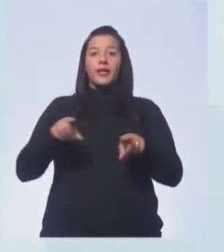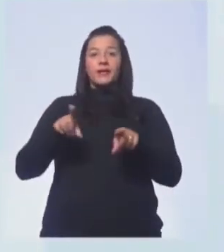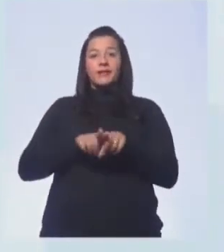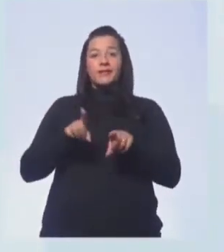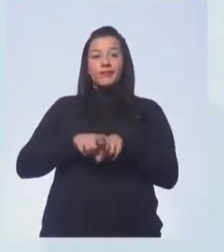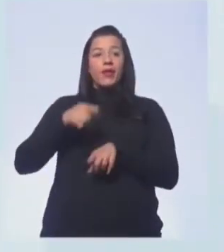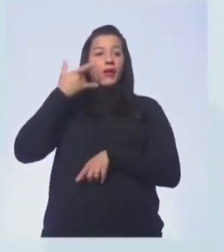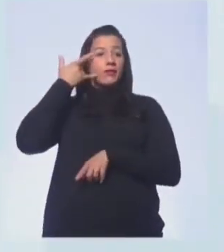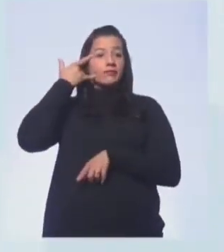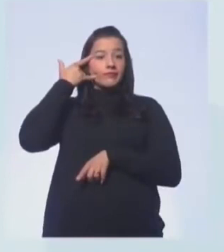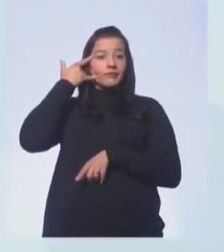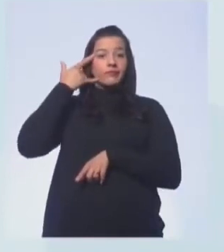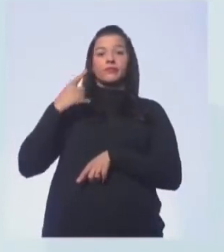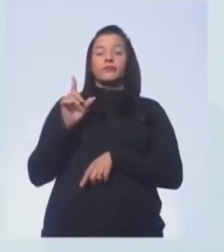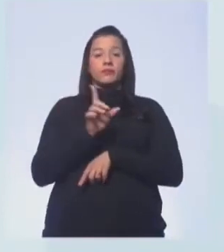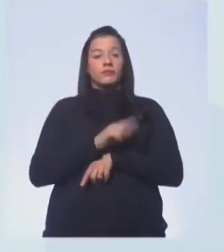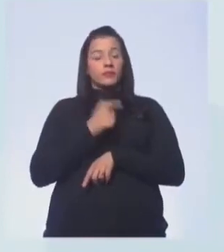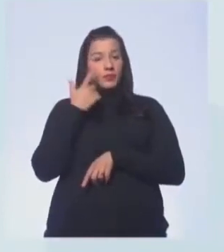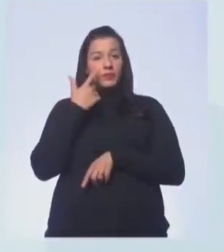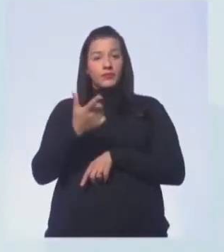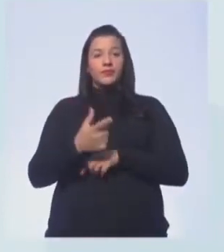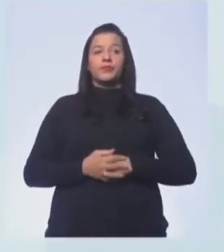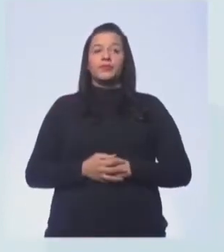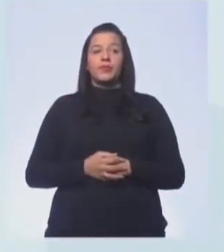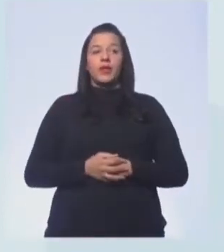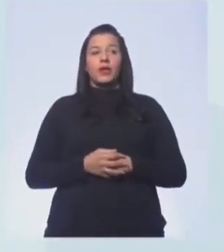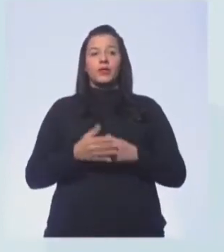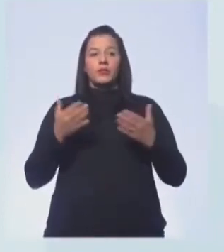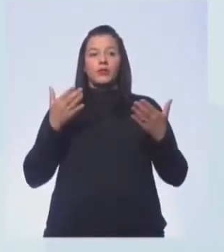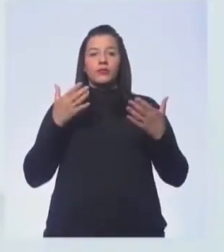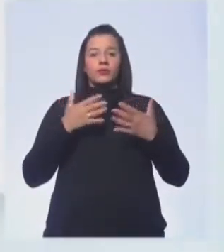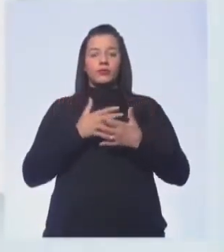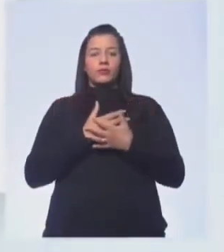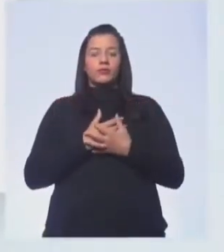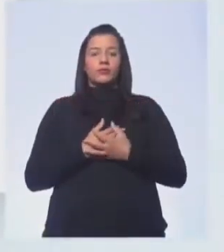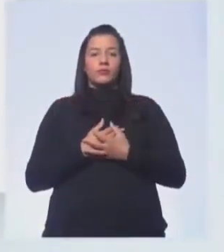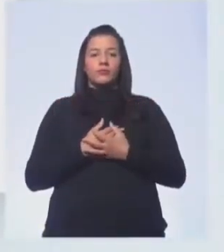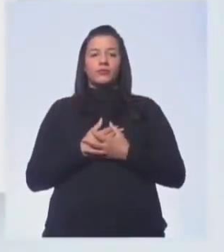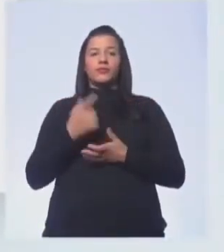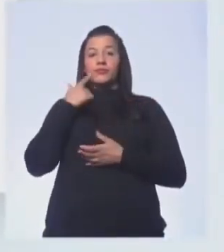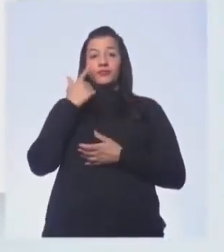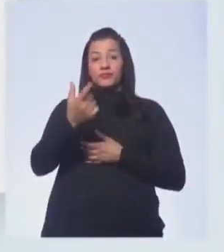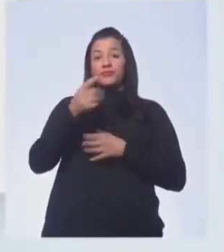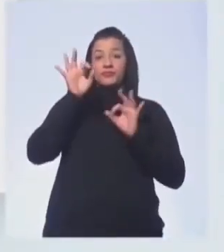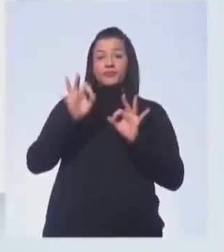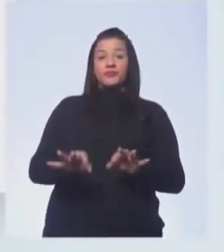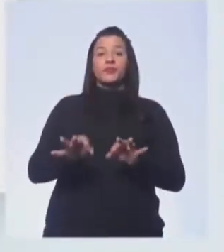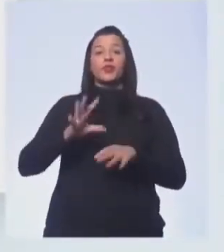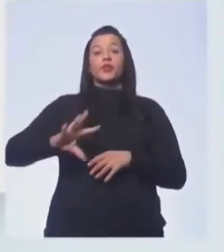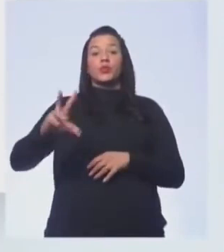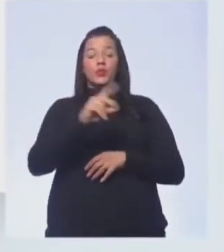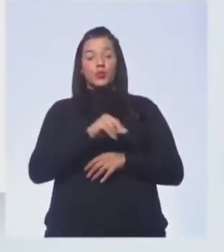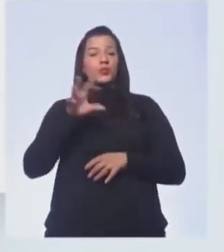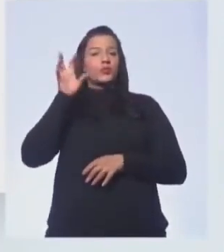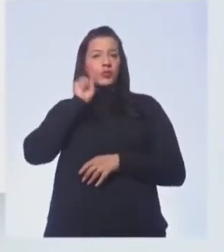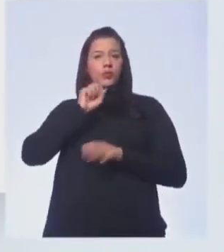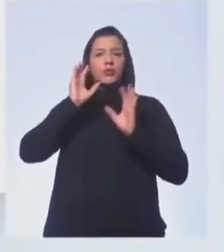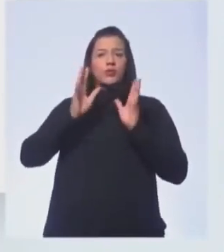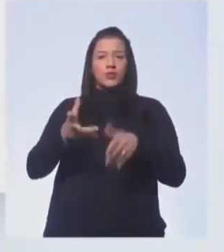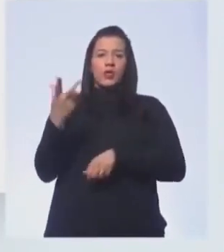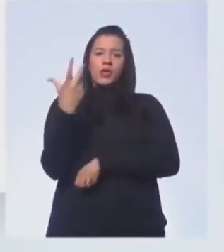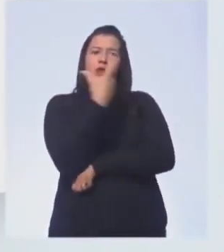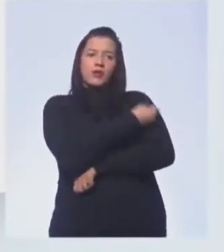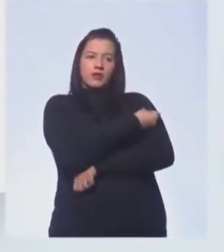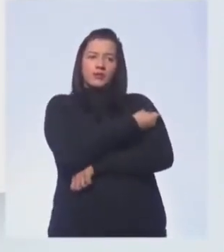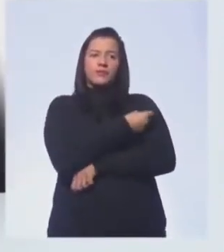outra fake news que rolou por aí. Eles vão falar sobre isso agora, vamos ver. Você com certeza já deve ter ouvido falar que vacinas